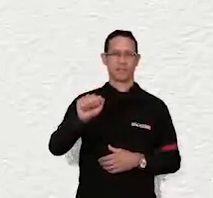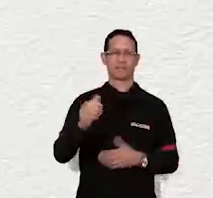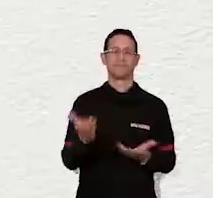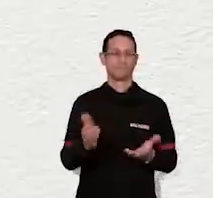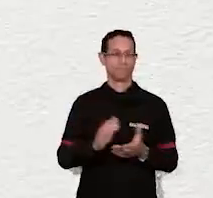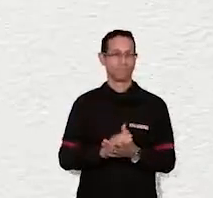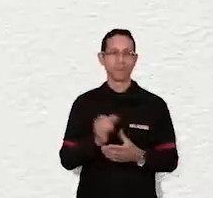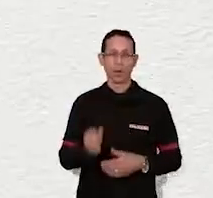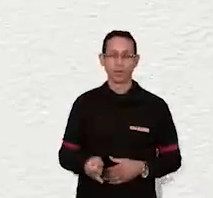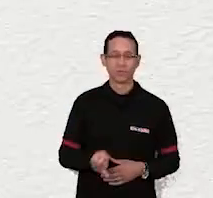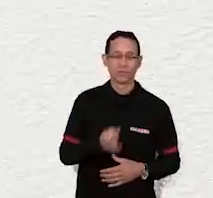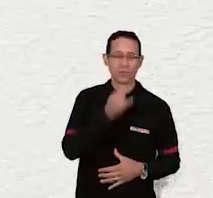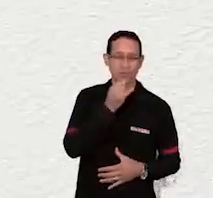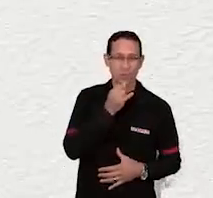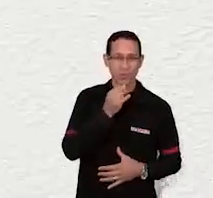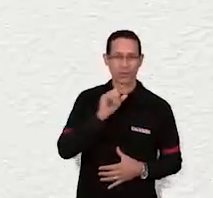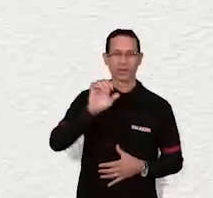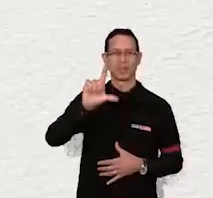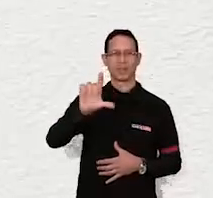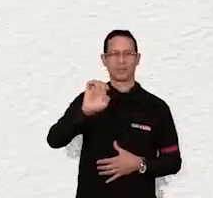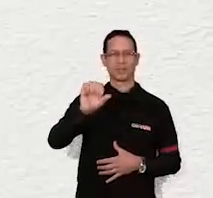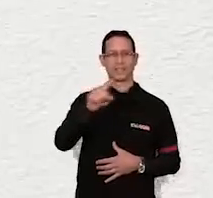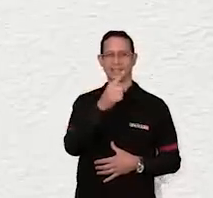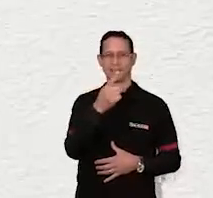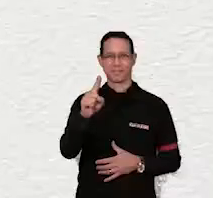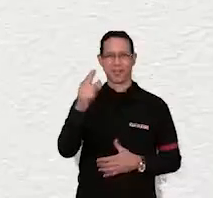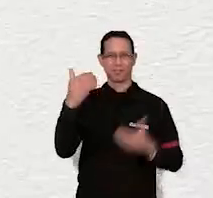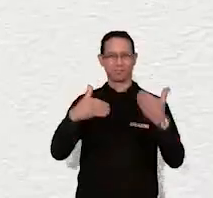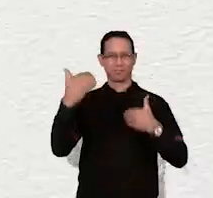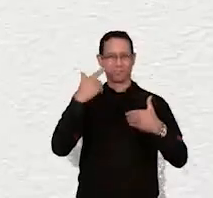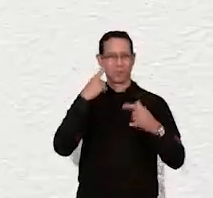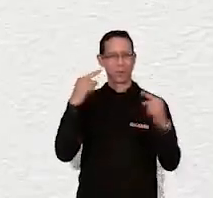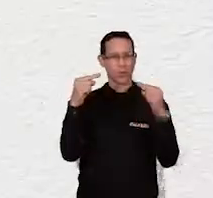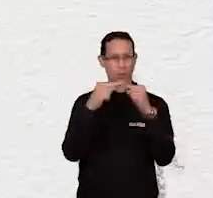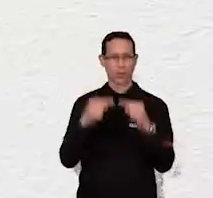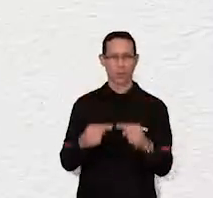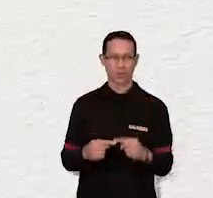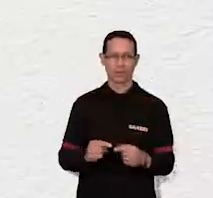diagnóstico, é um tipo de lesão ou de combinação de lesões.